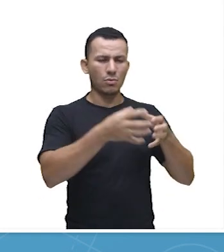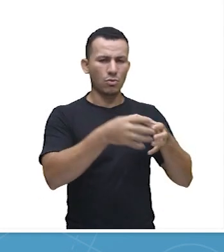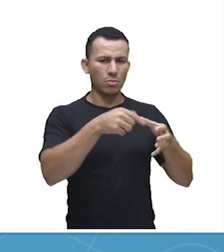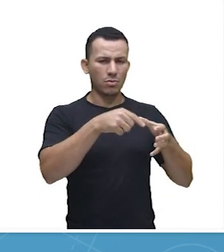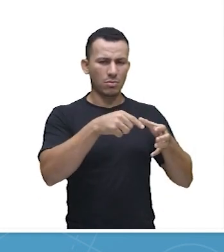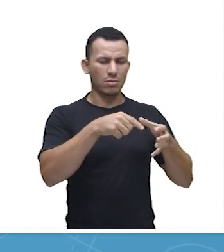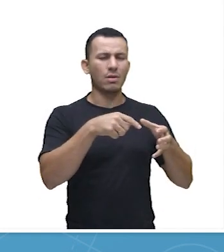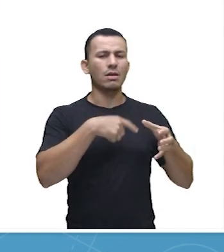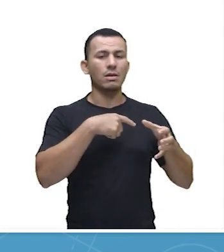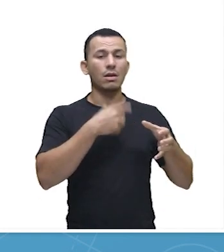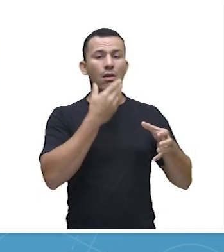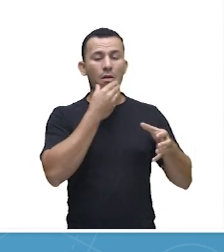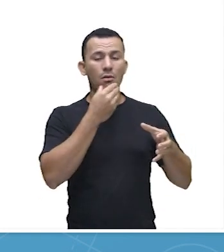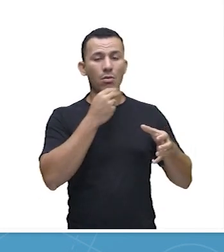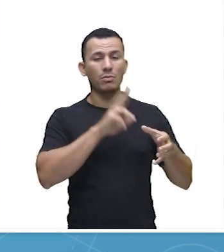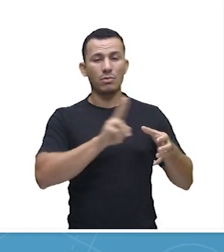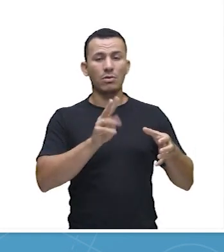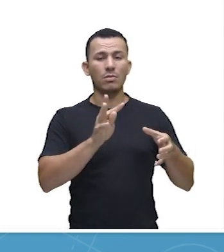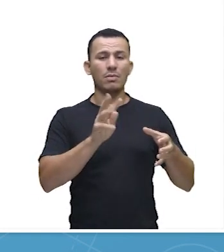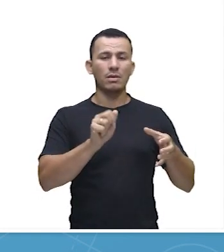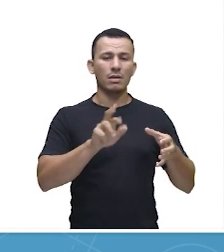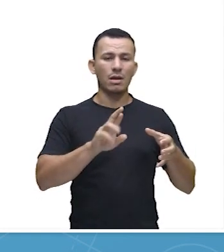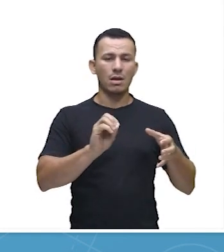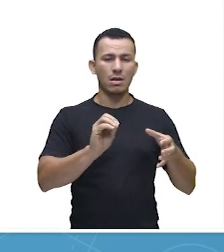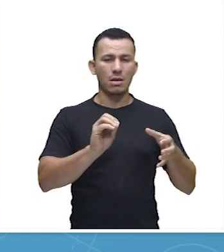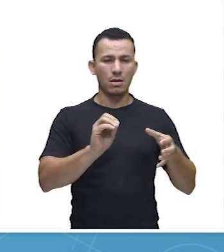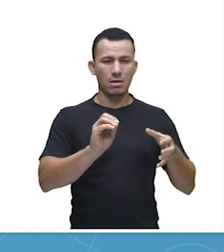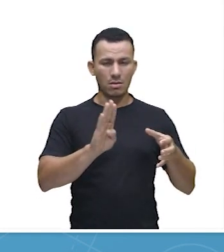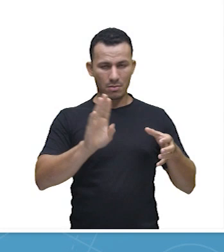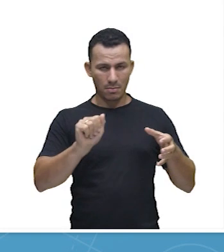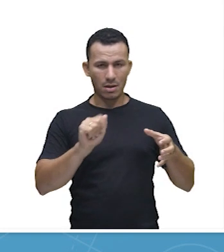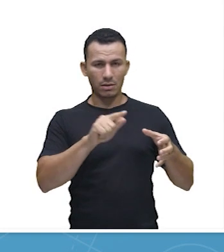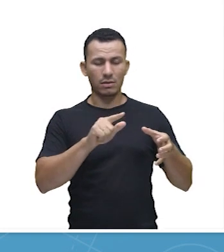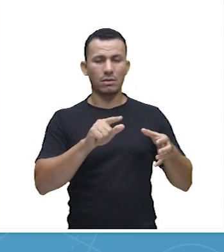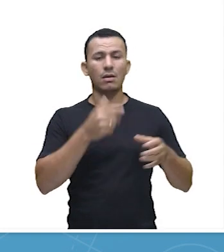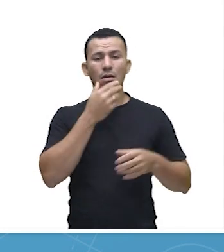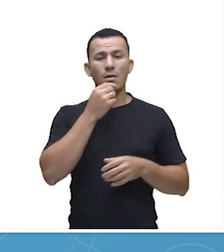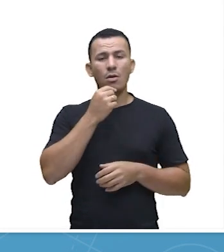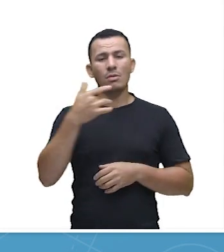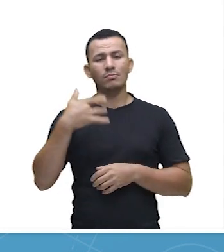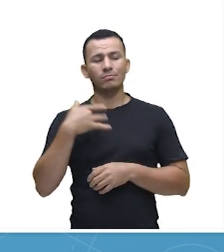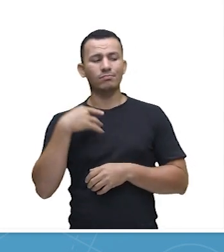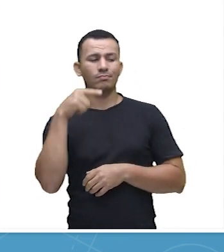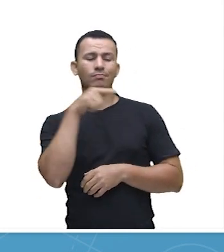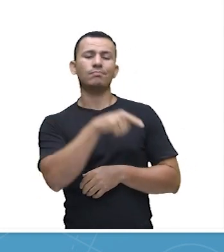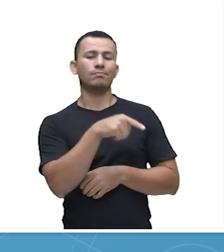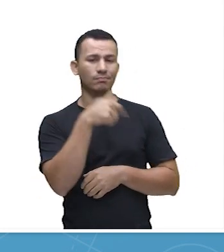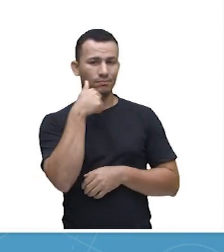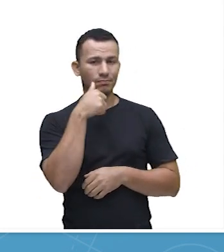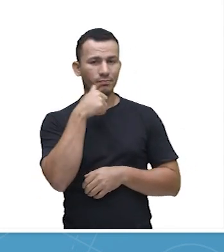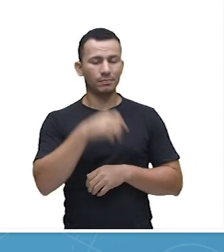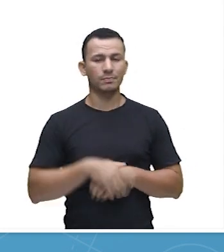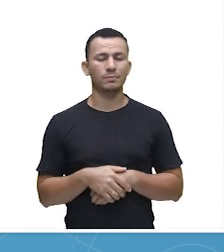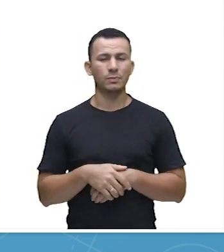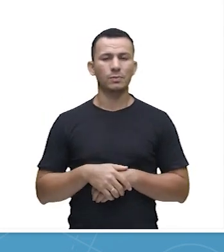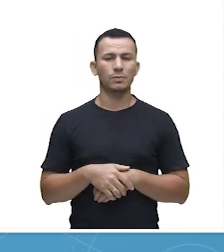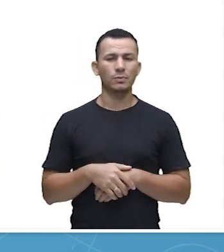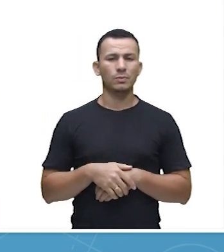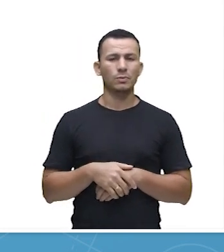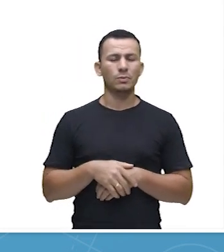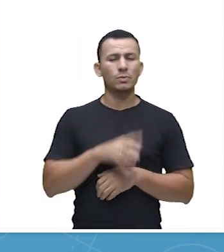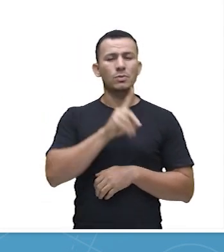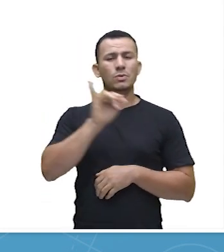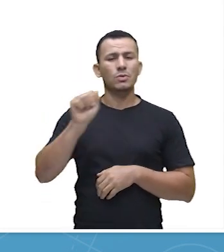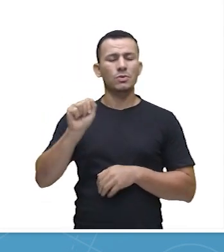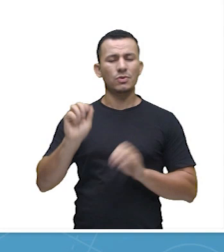chamado Tarobá, que, ao ver Naipi, por ela se apaixonou. No dia da festa de consagração